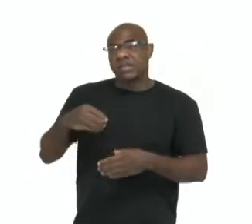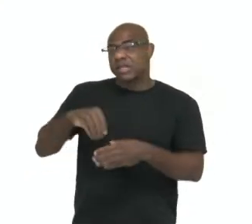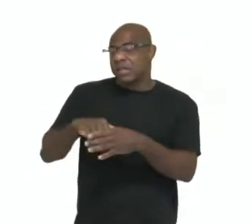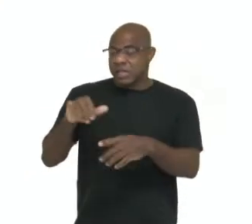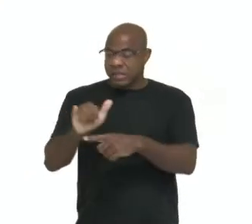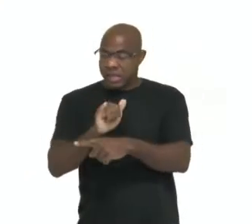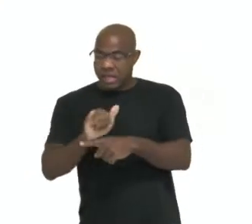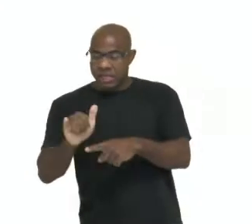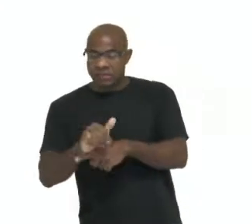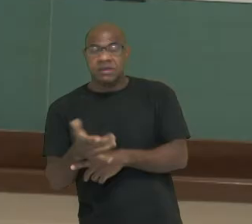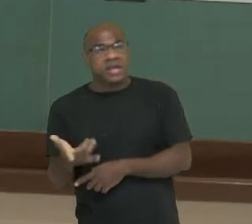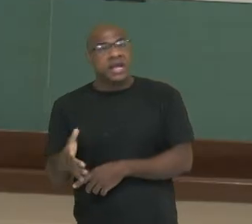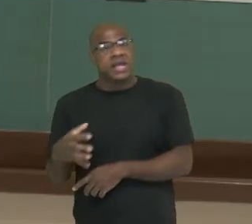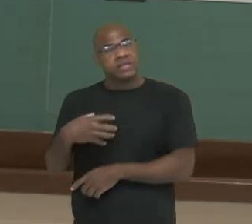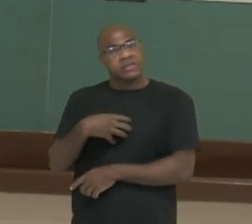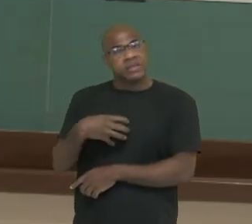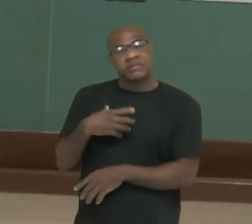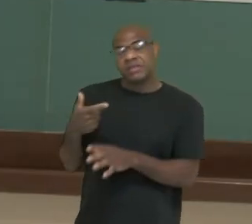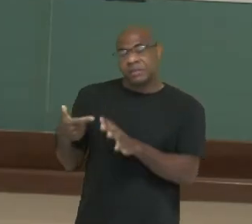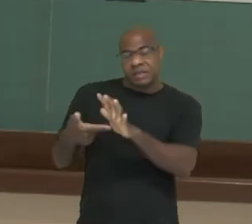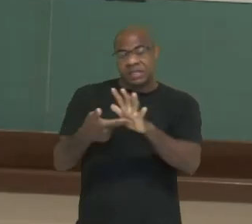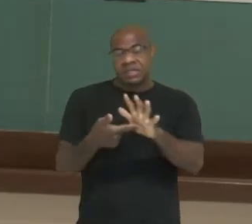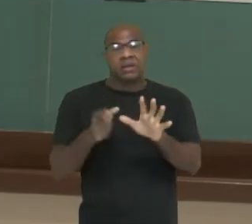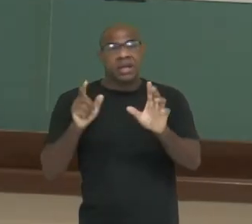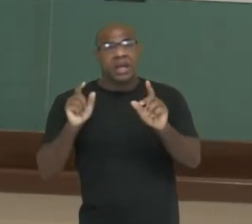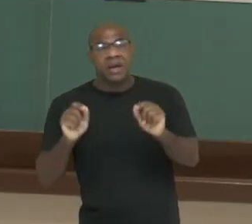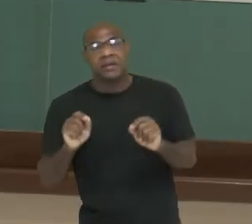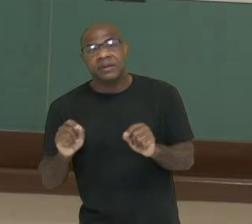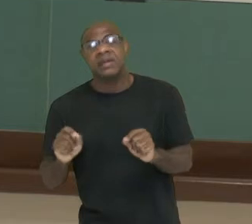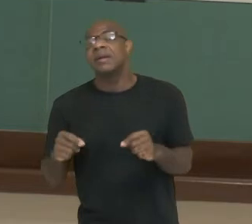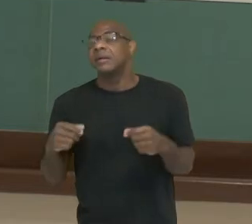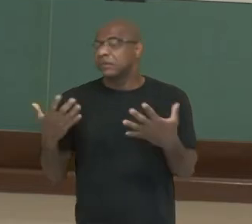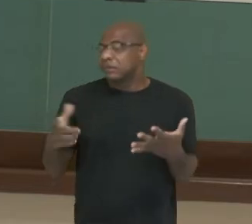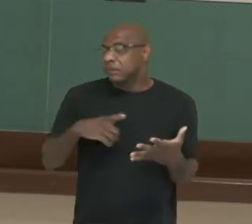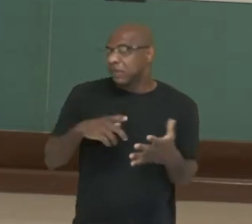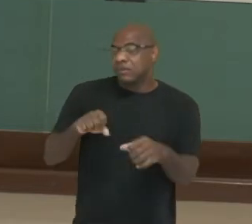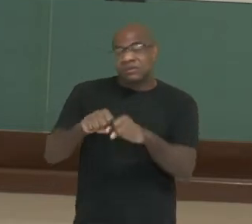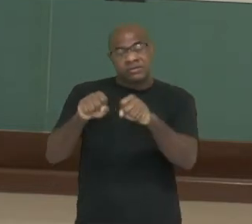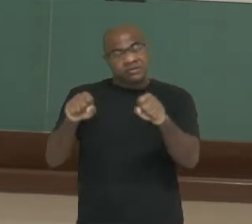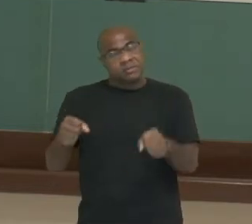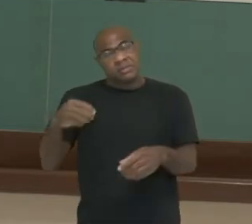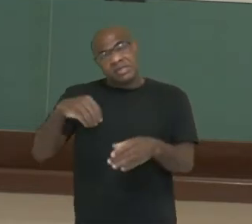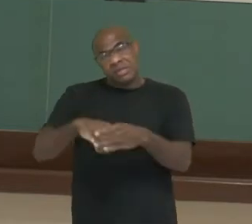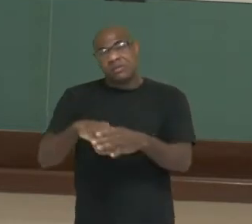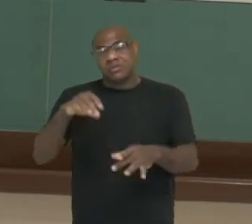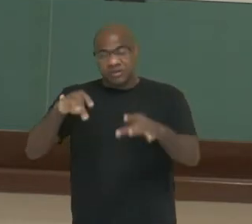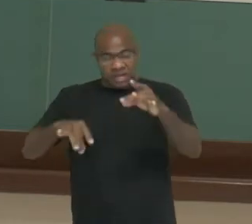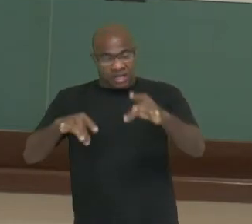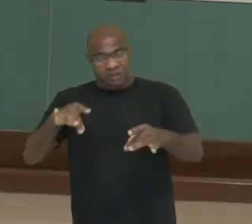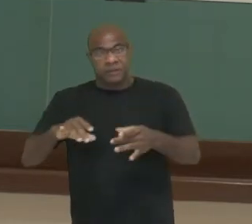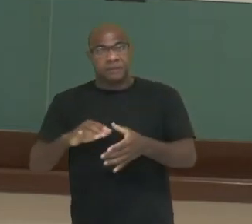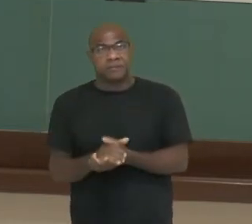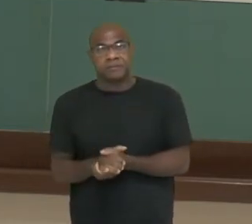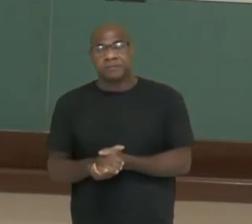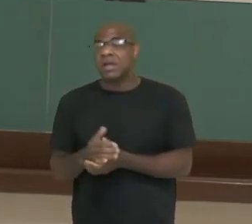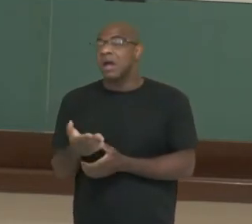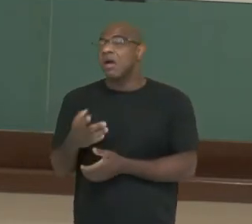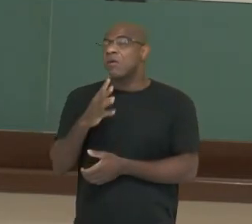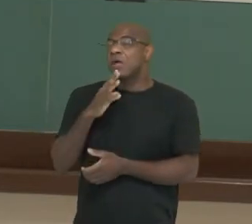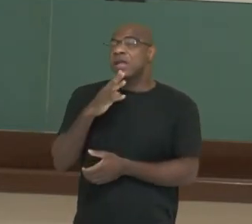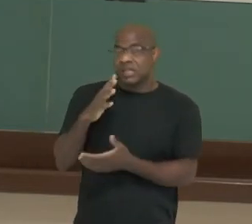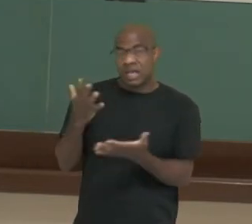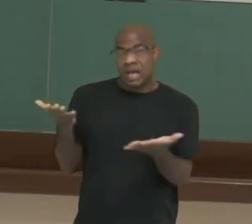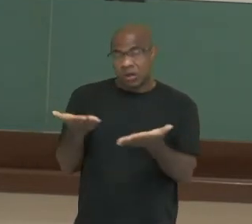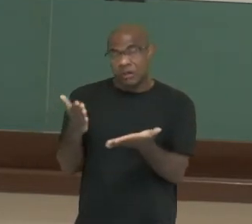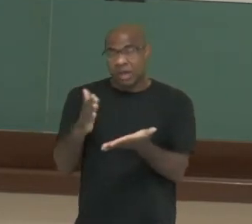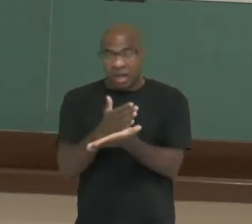essas formas, né, de representações é que criam esse sistema do teatro do oprimido. Vamos conhecer algumas dessas formas?